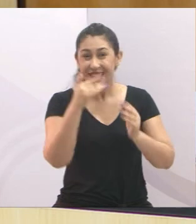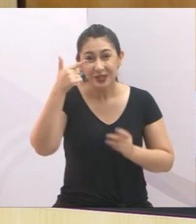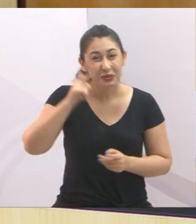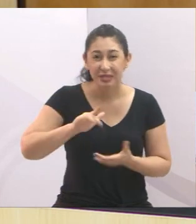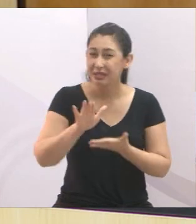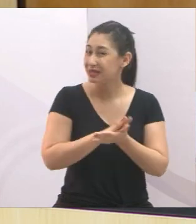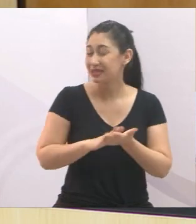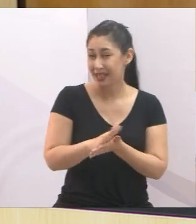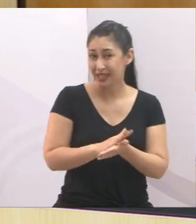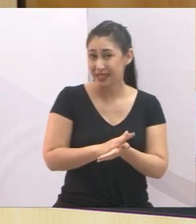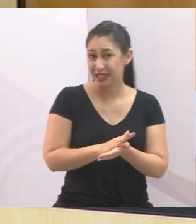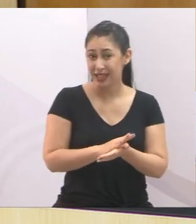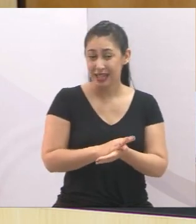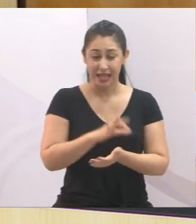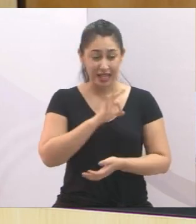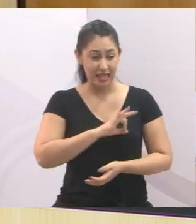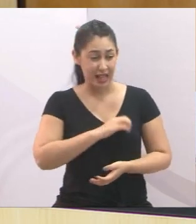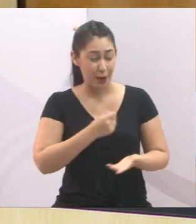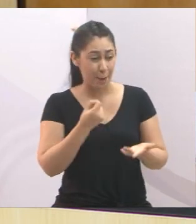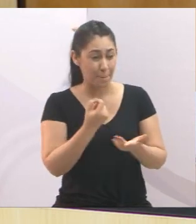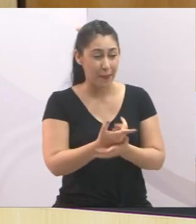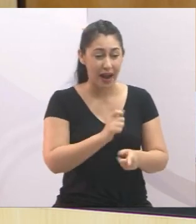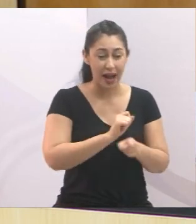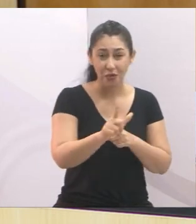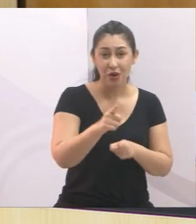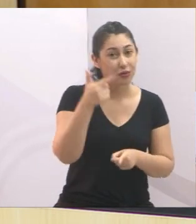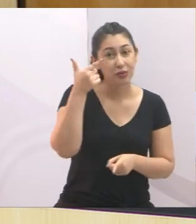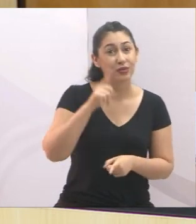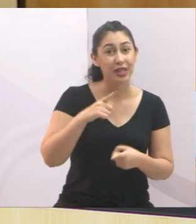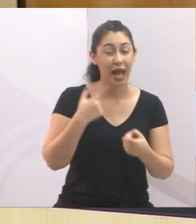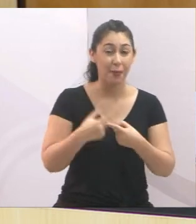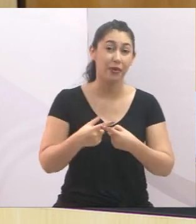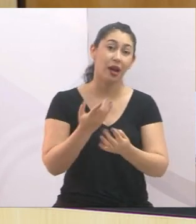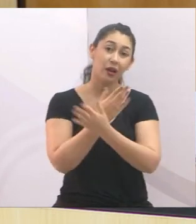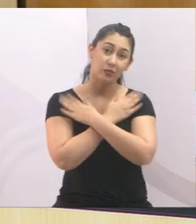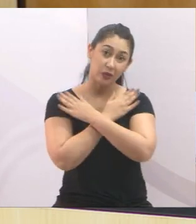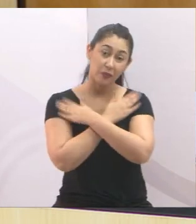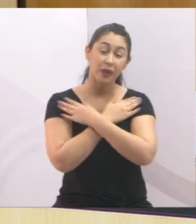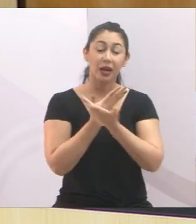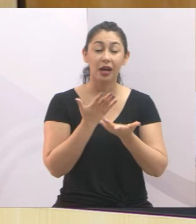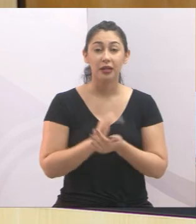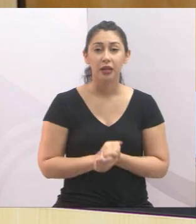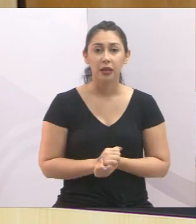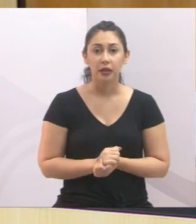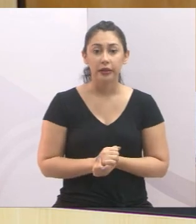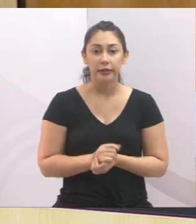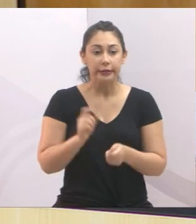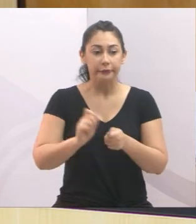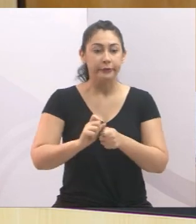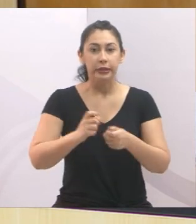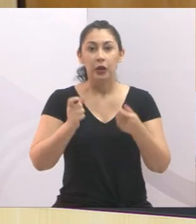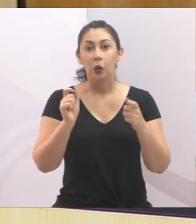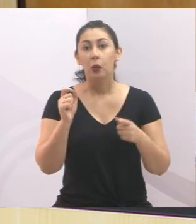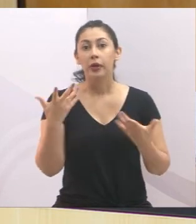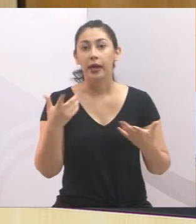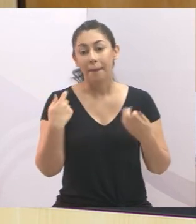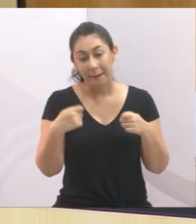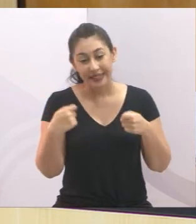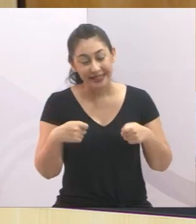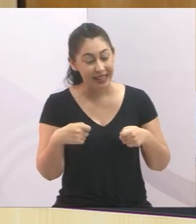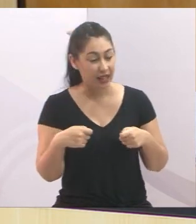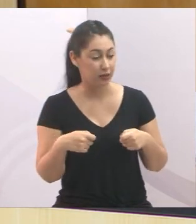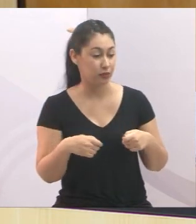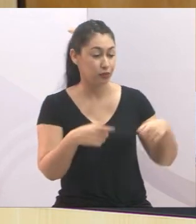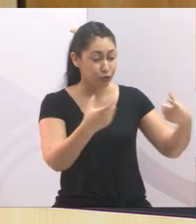não têm condições de pagar aluguel, sendo que muitos se encontram desempregados, tiveram como única saída entrar nessas duas áreas, além